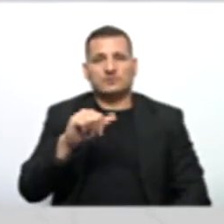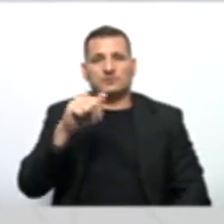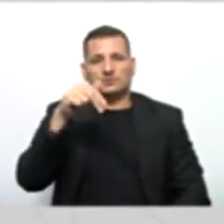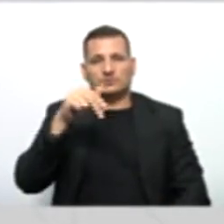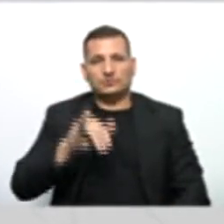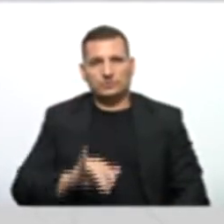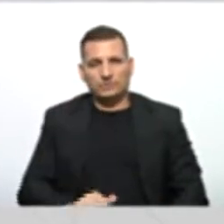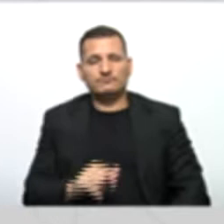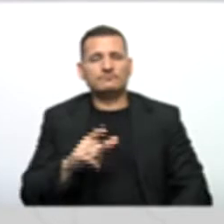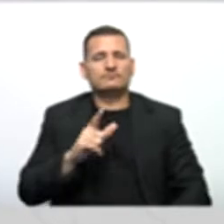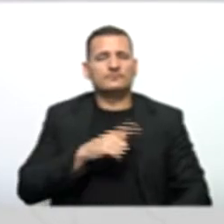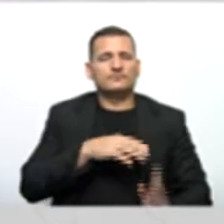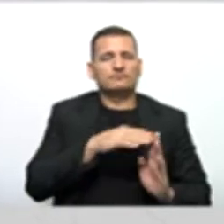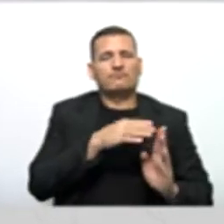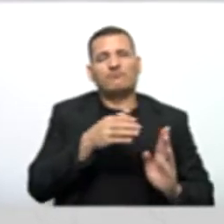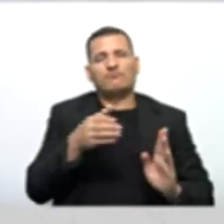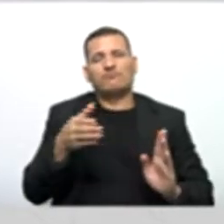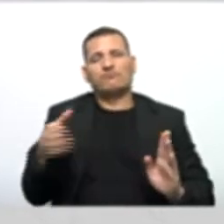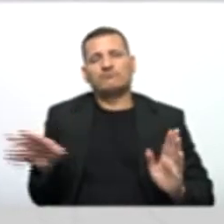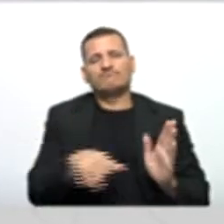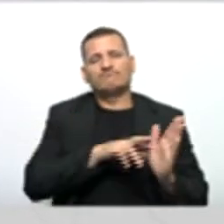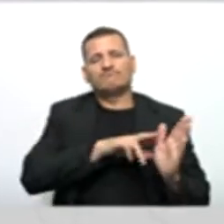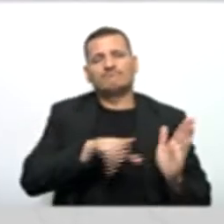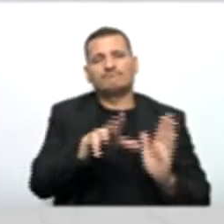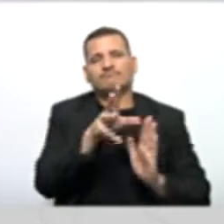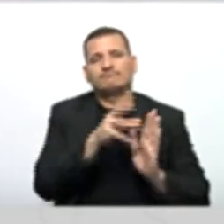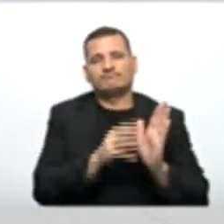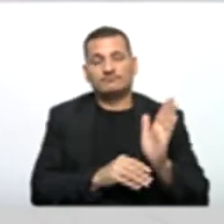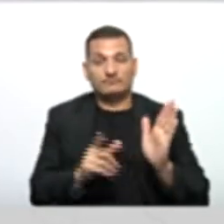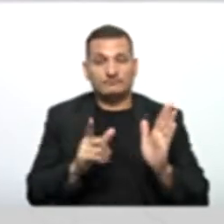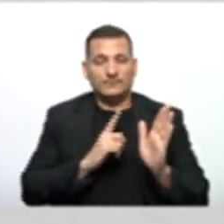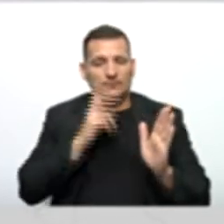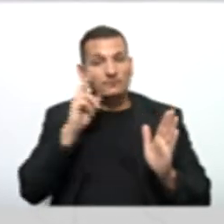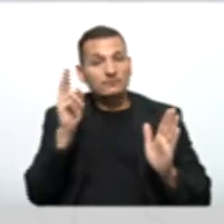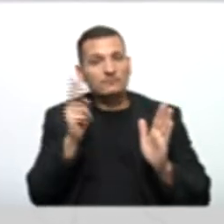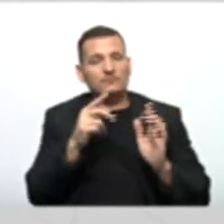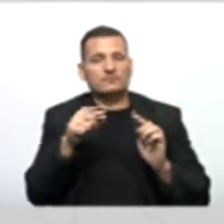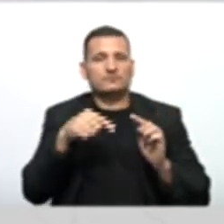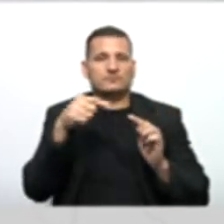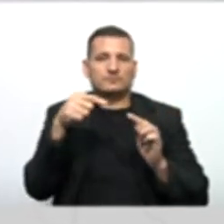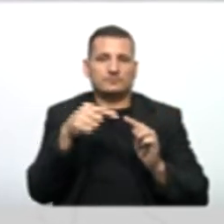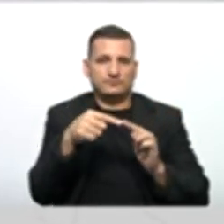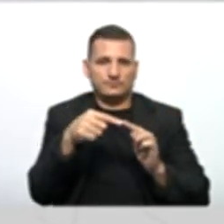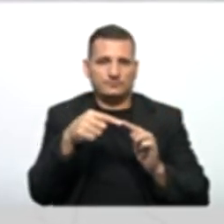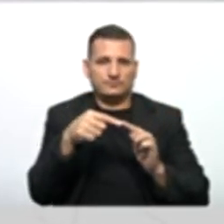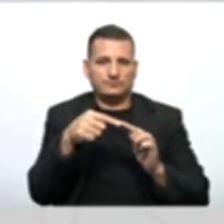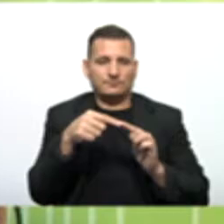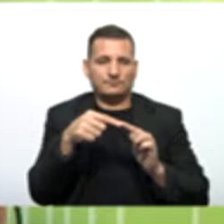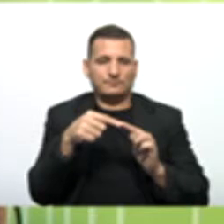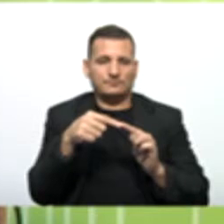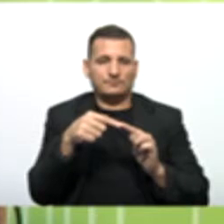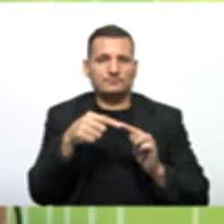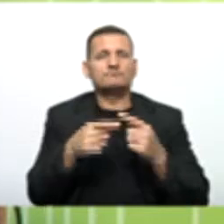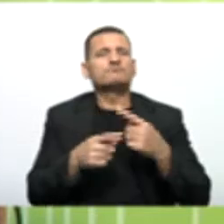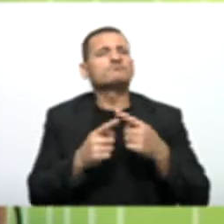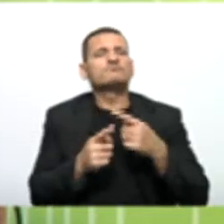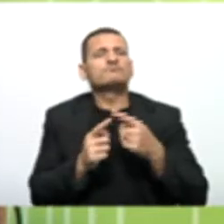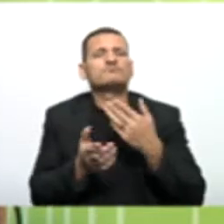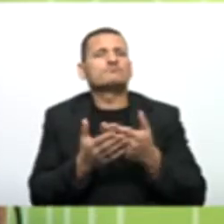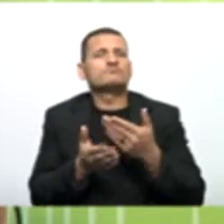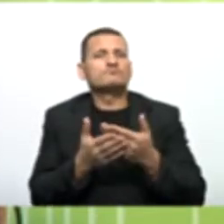dessa disciplina. Vamos ver o que a gente tem aí de objetivos, né? Quais são os objetivos que a gente tem, por que a gente está